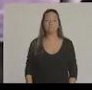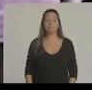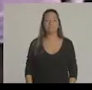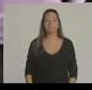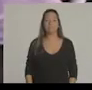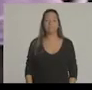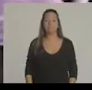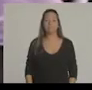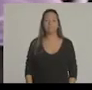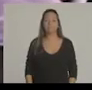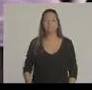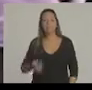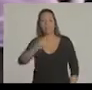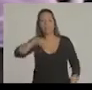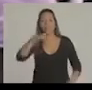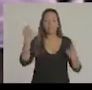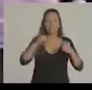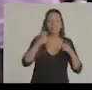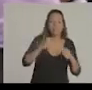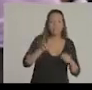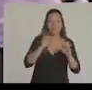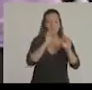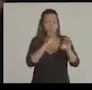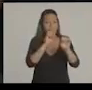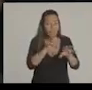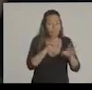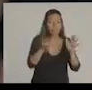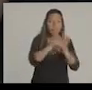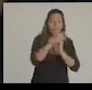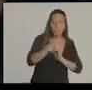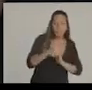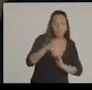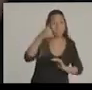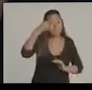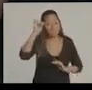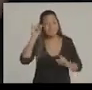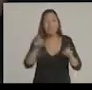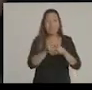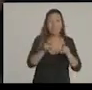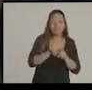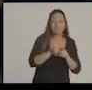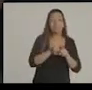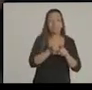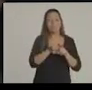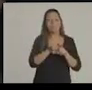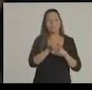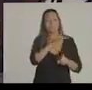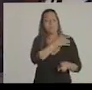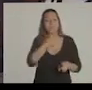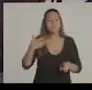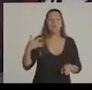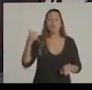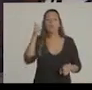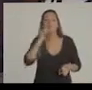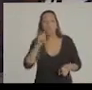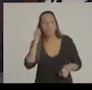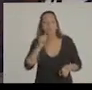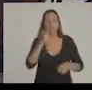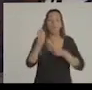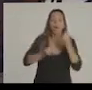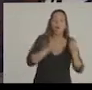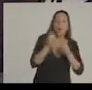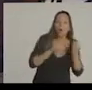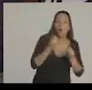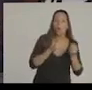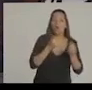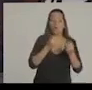E educação em saúde também é educar para prevenção, né? Então, especialmente nesses casos da saúde da mulher, se for investido em prevenção, em realização